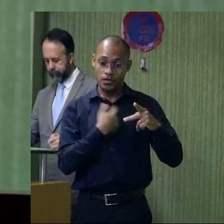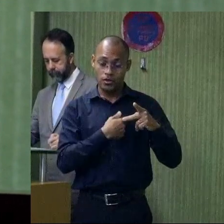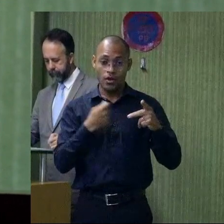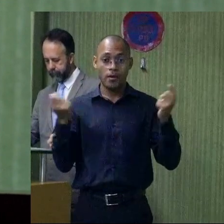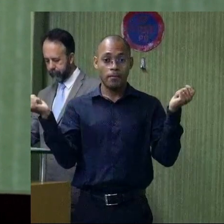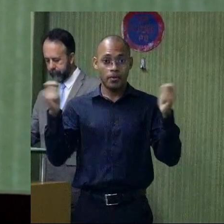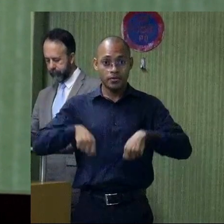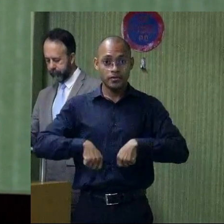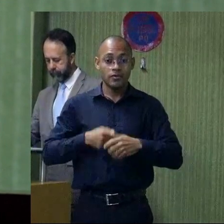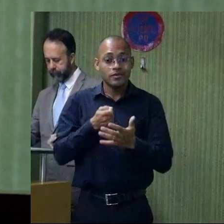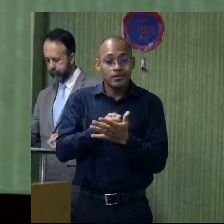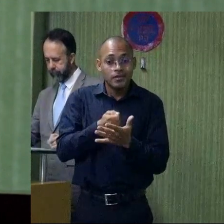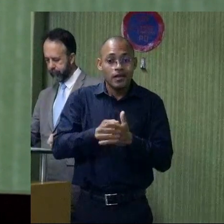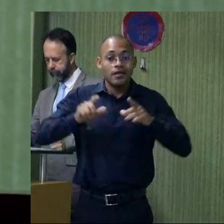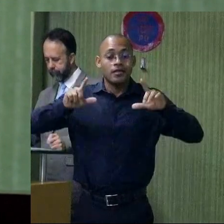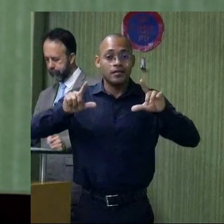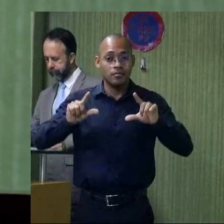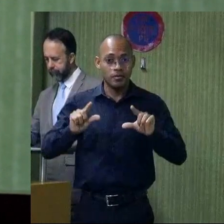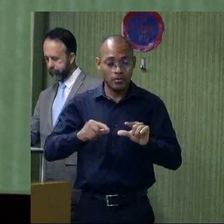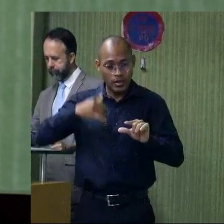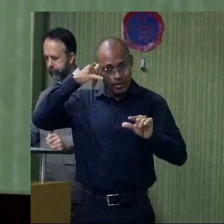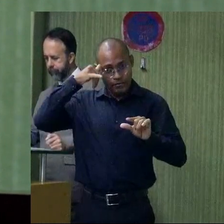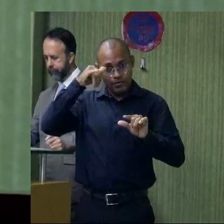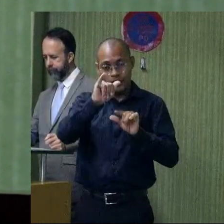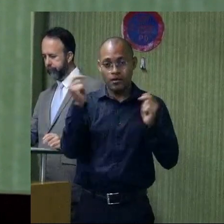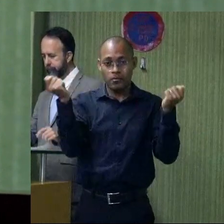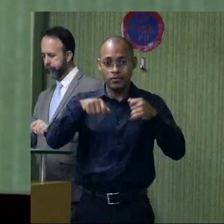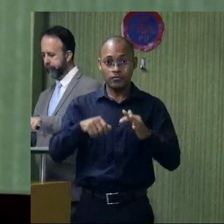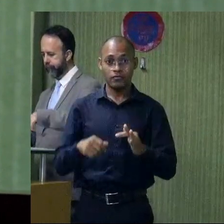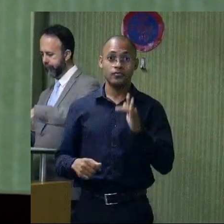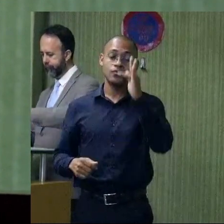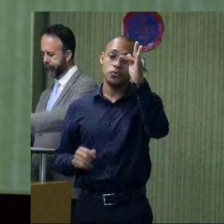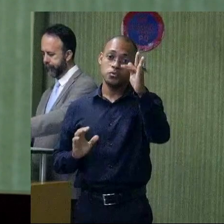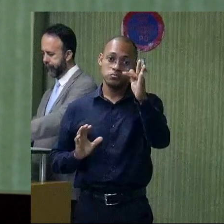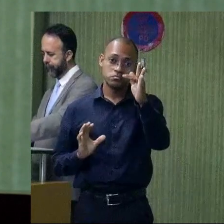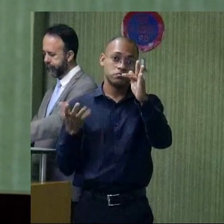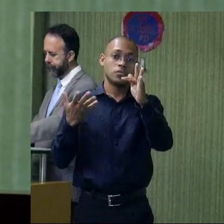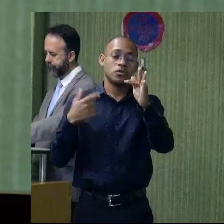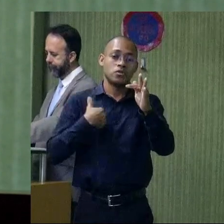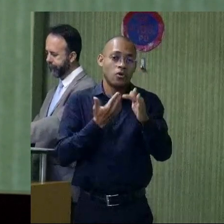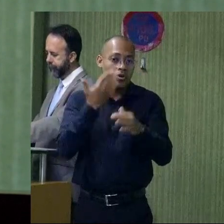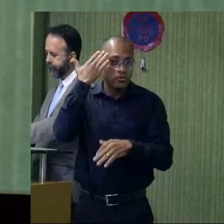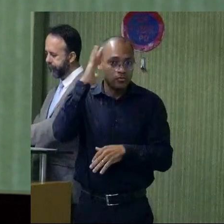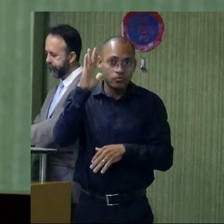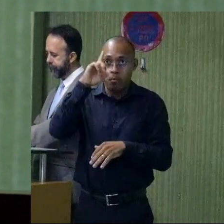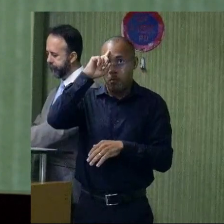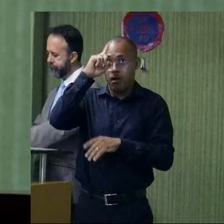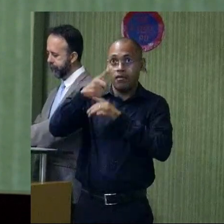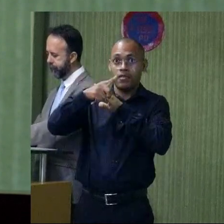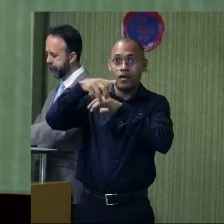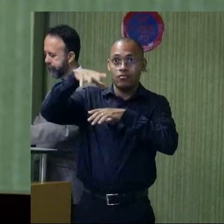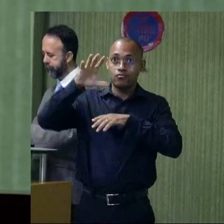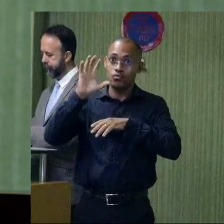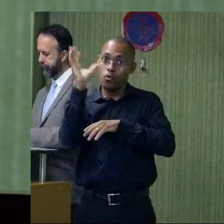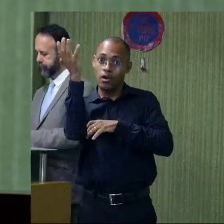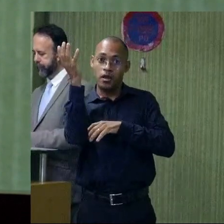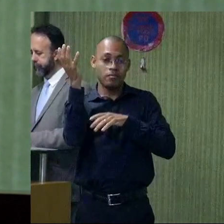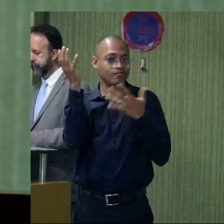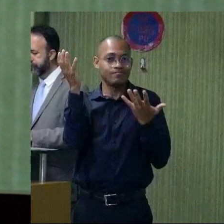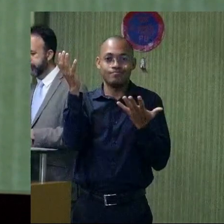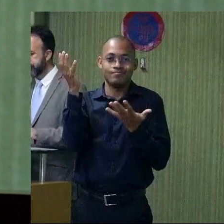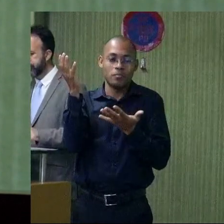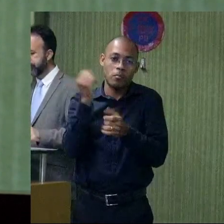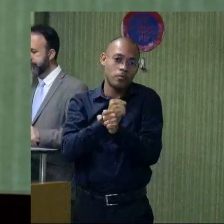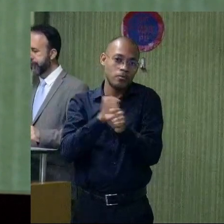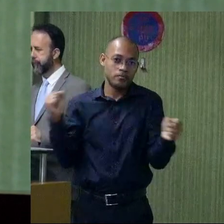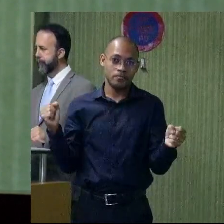evitar que aconteça novamente com essa proporção Talvez nós não vamos mandar no tempo né na na questão climática em